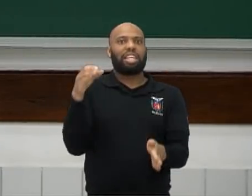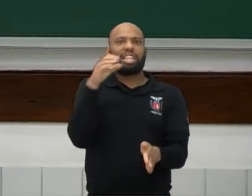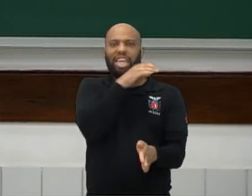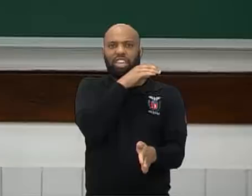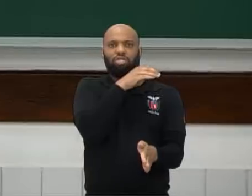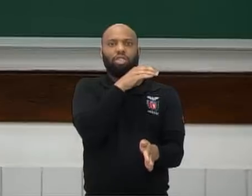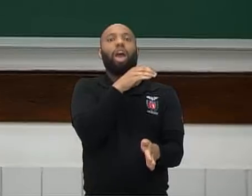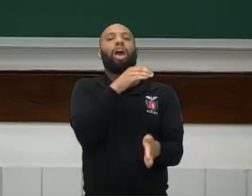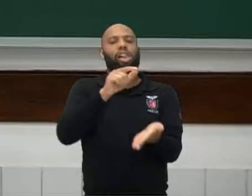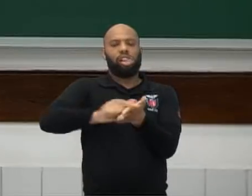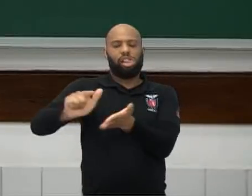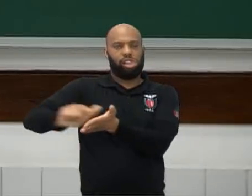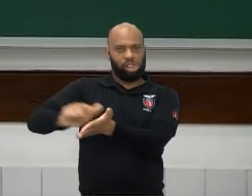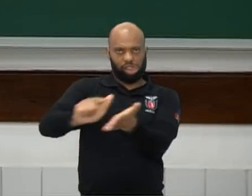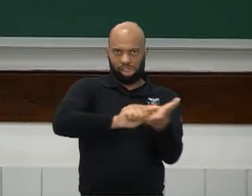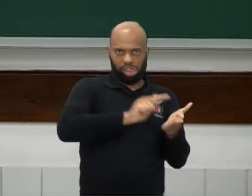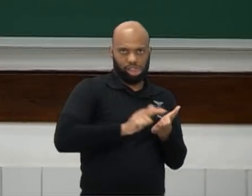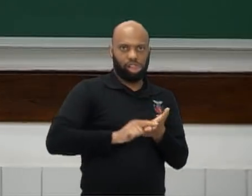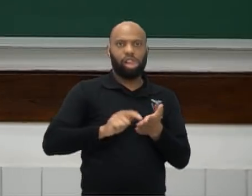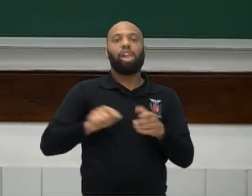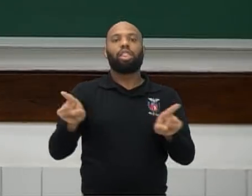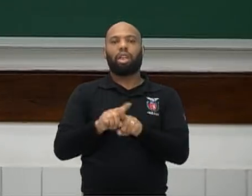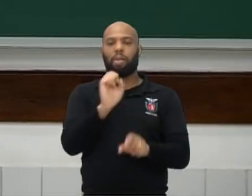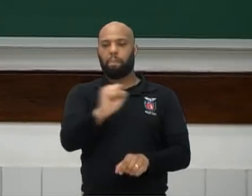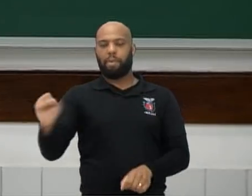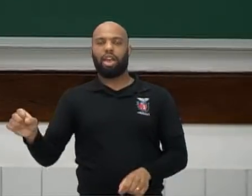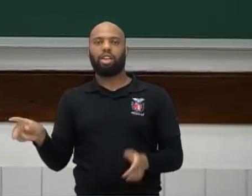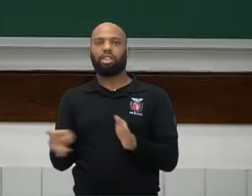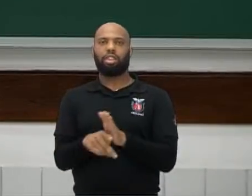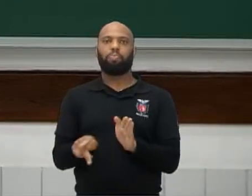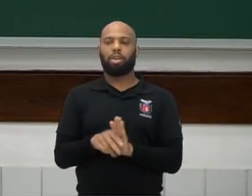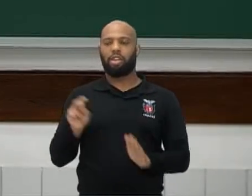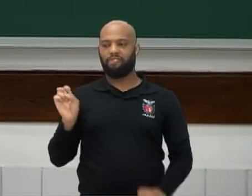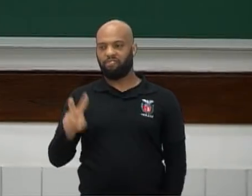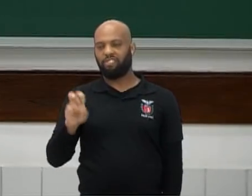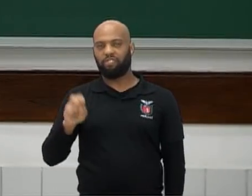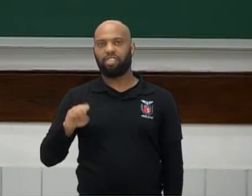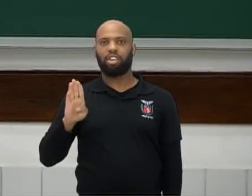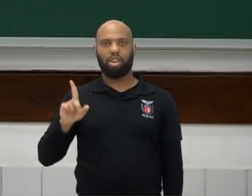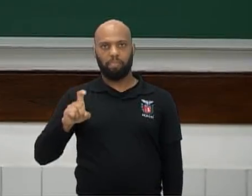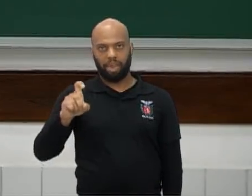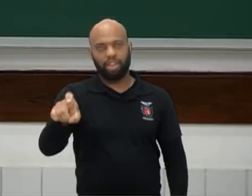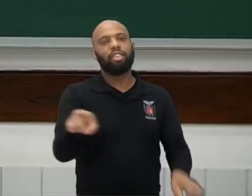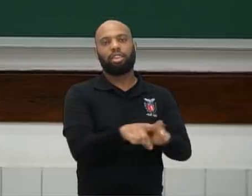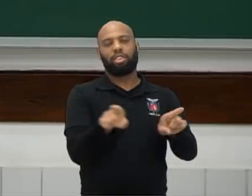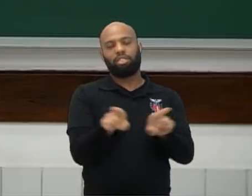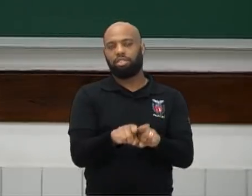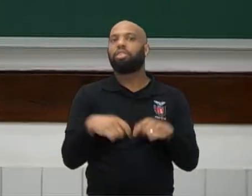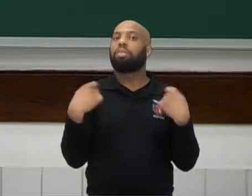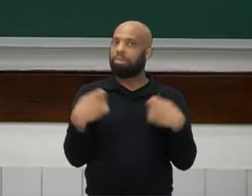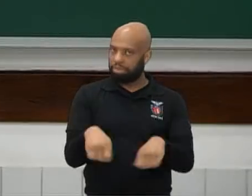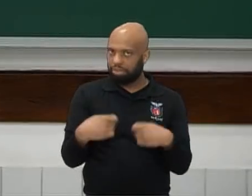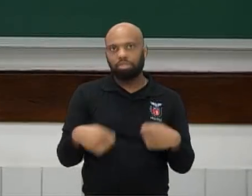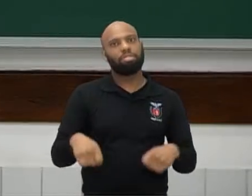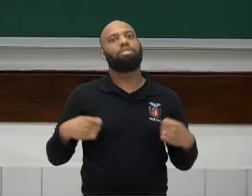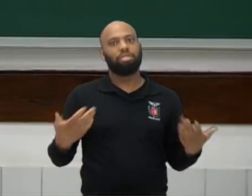para esterilizar. Vai aquecer aquilo a temperatura altíssima e vai eliminar qualquer organismo que esteja ali contaminado